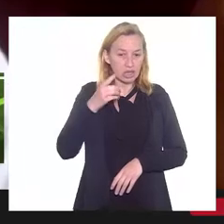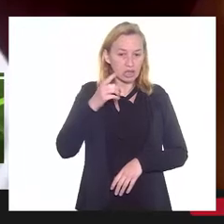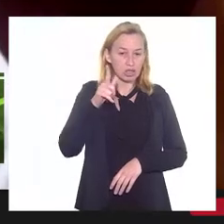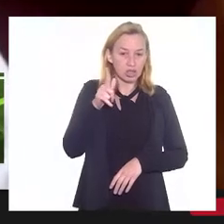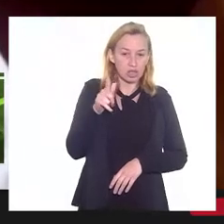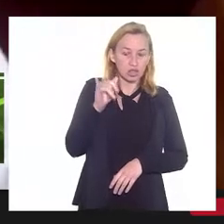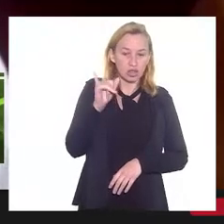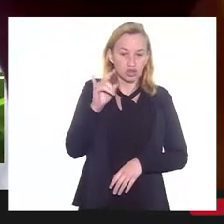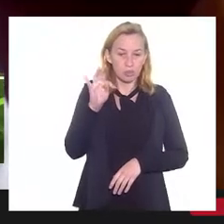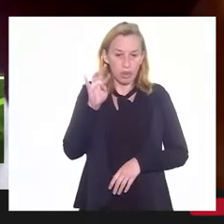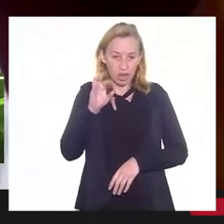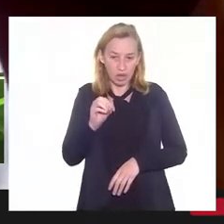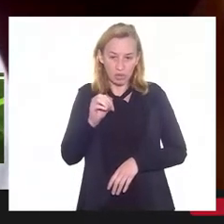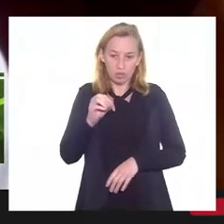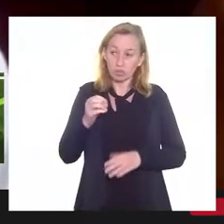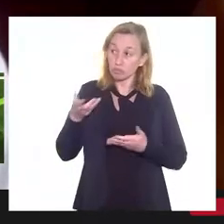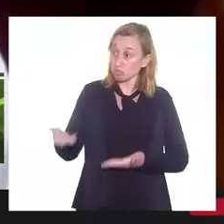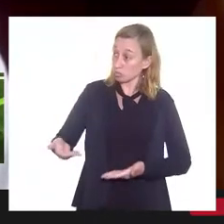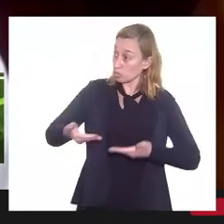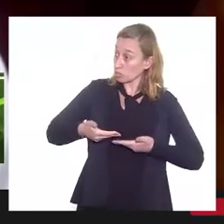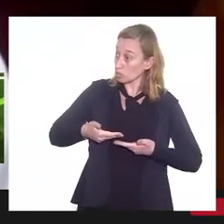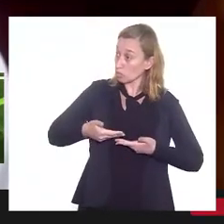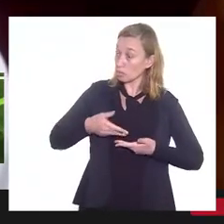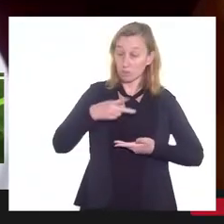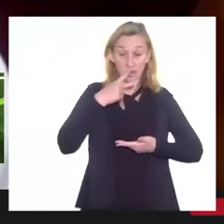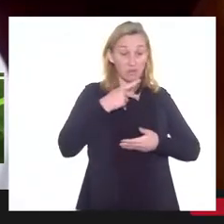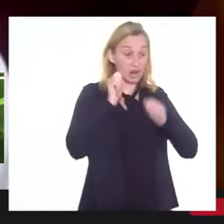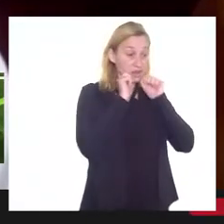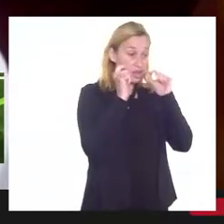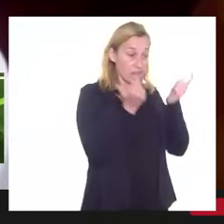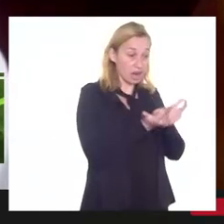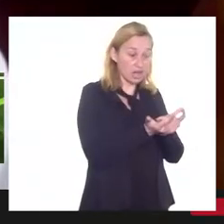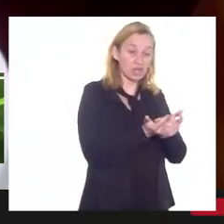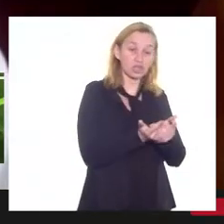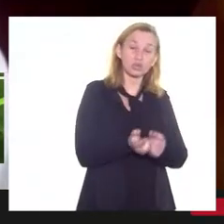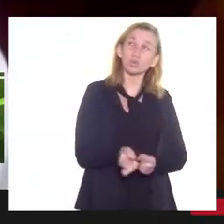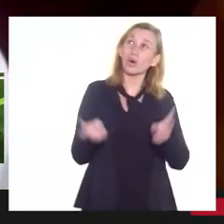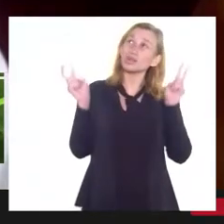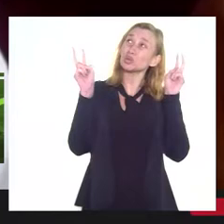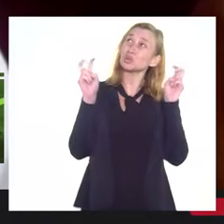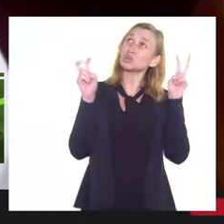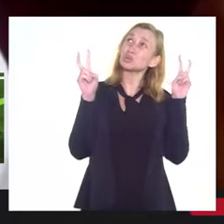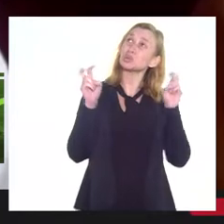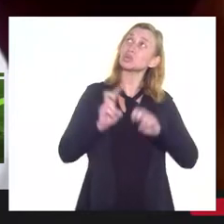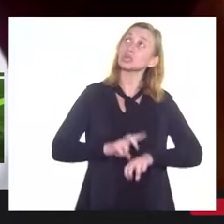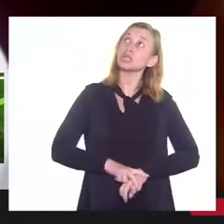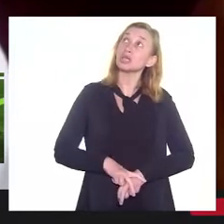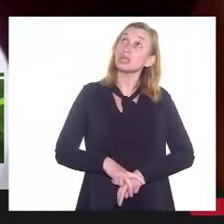fazer uma fala na LED sobre a